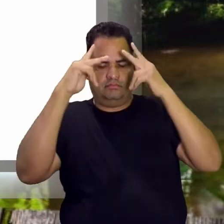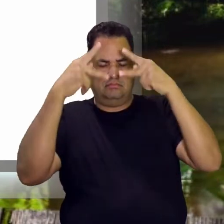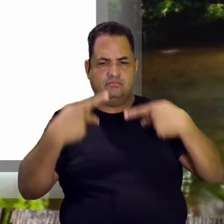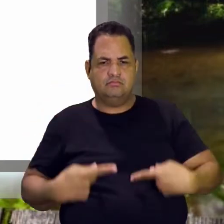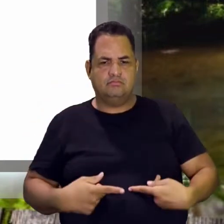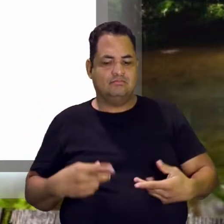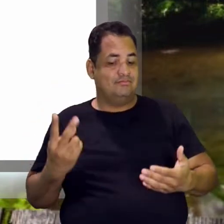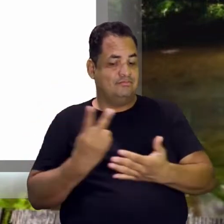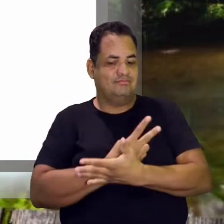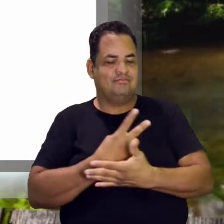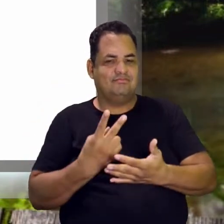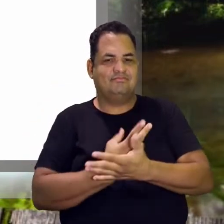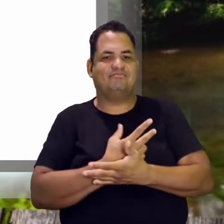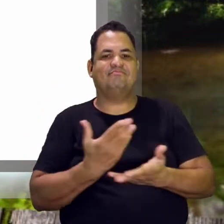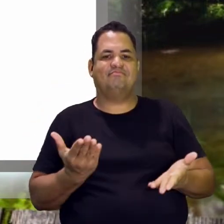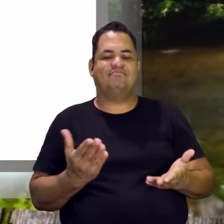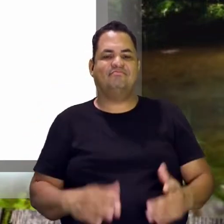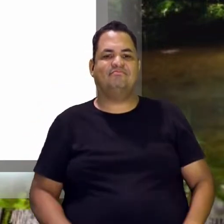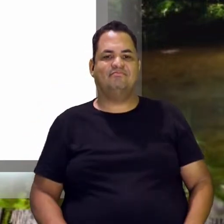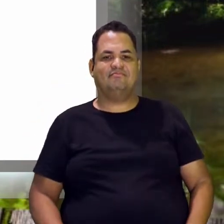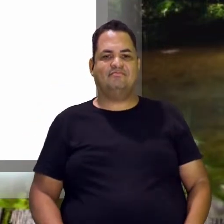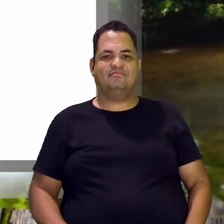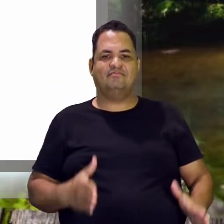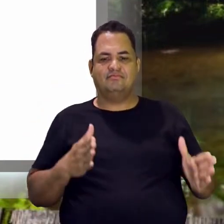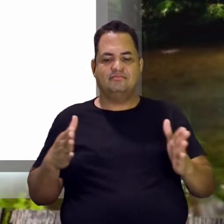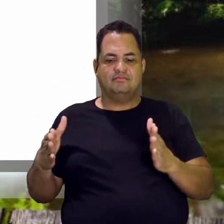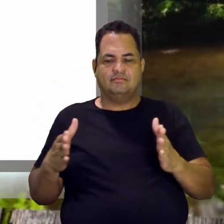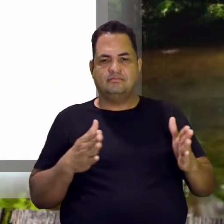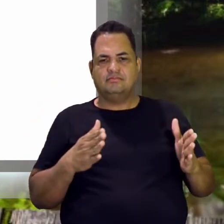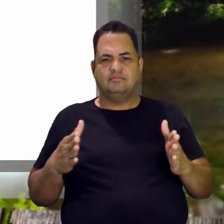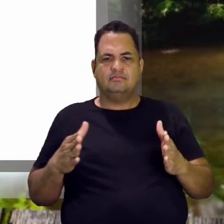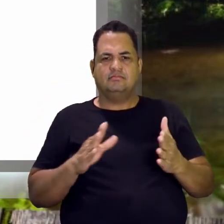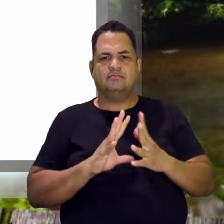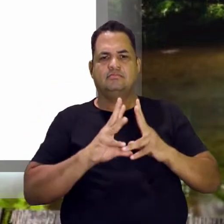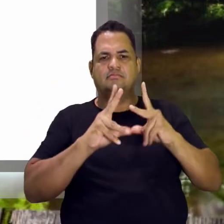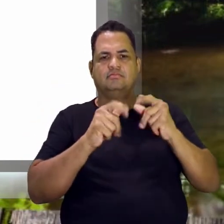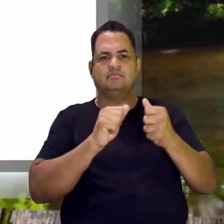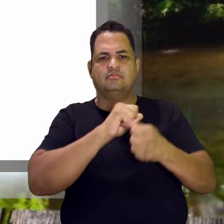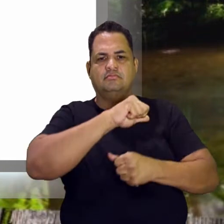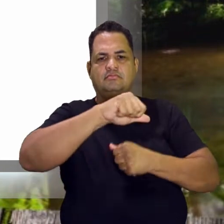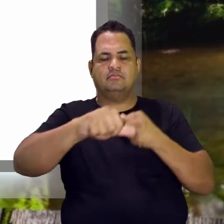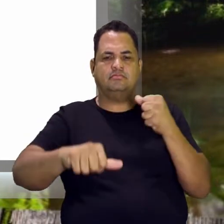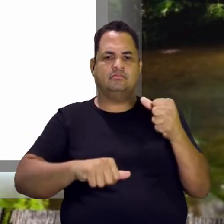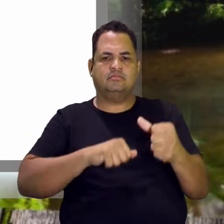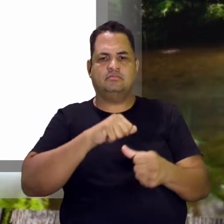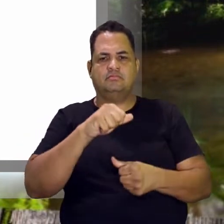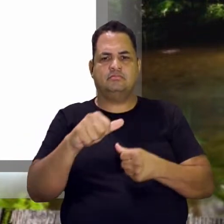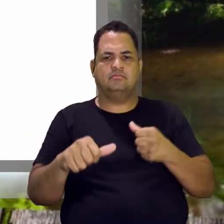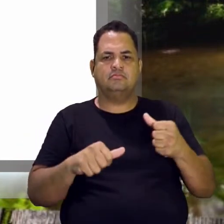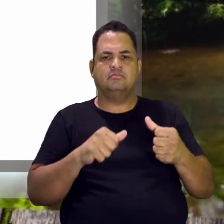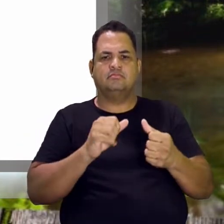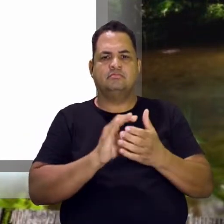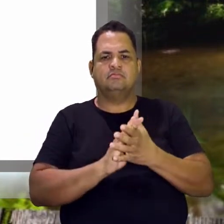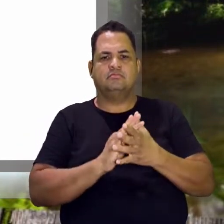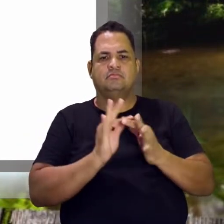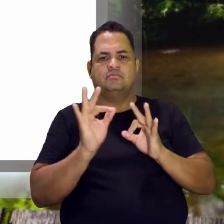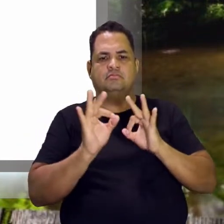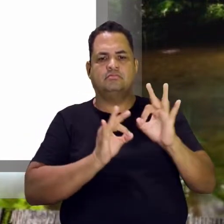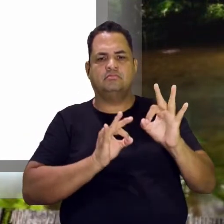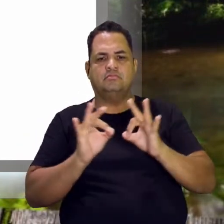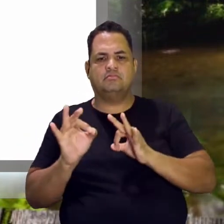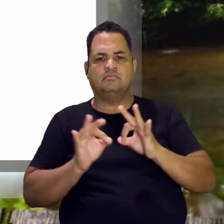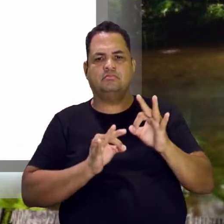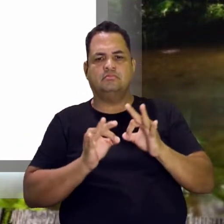acertou, tá? Então, esse tempo geológico, ele vai marcar todas as transformações,